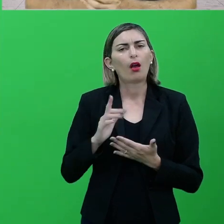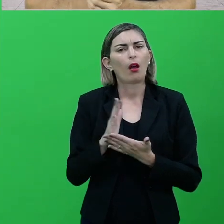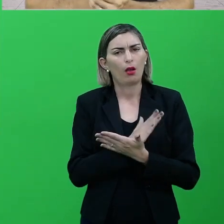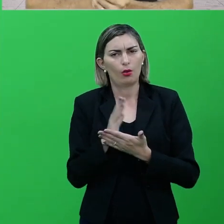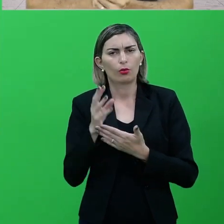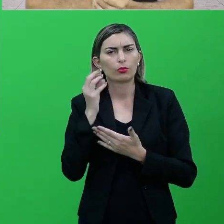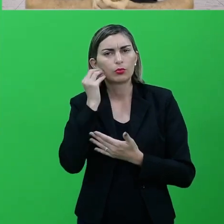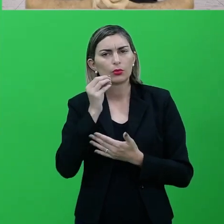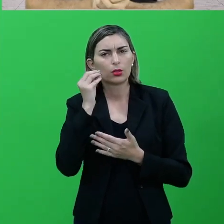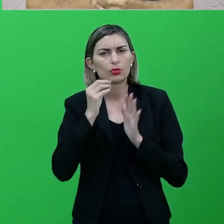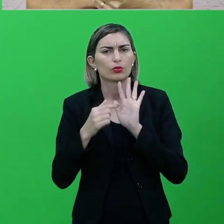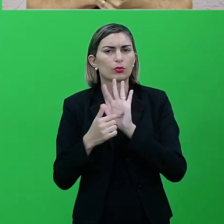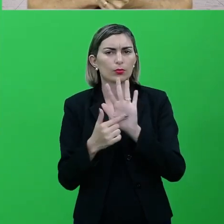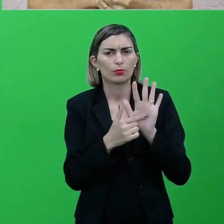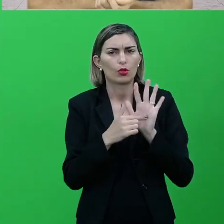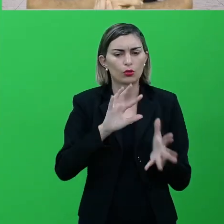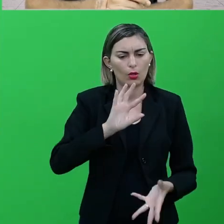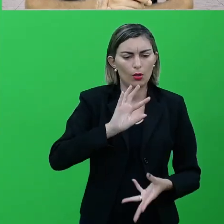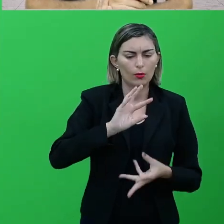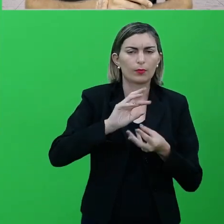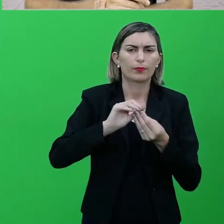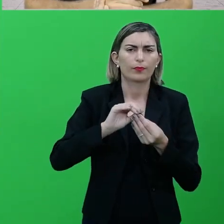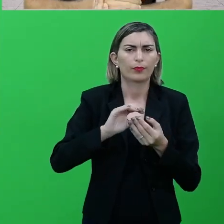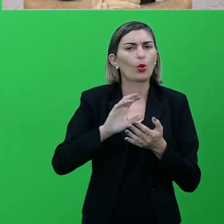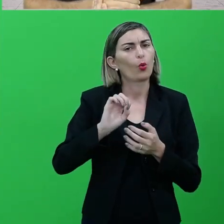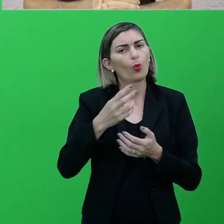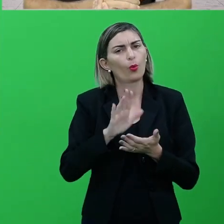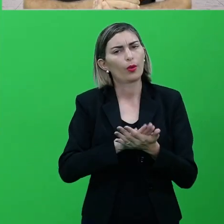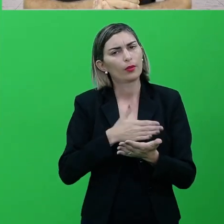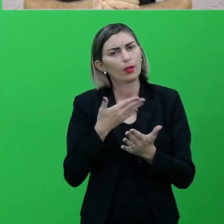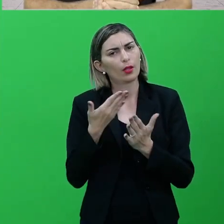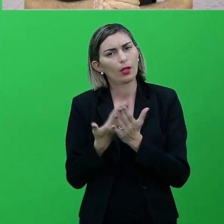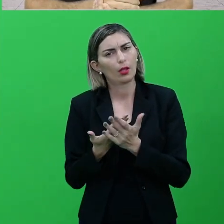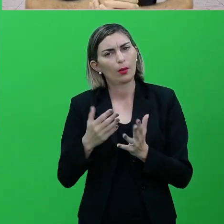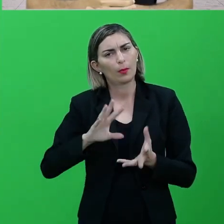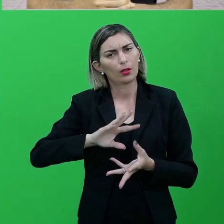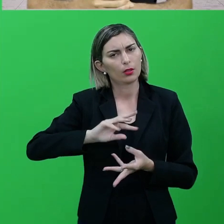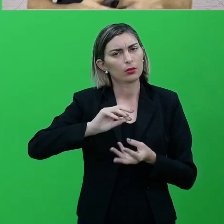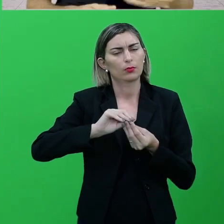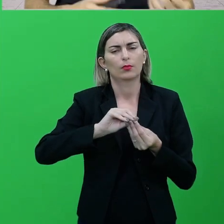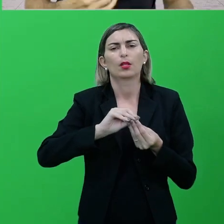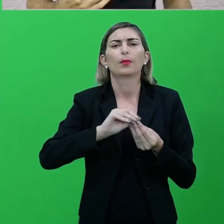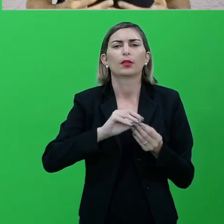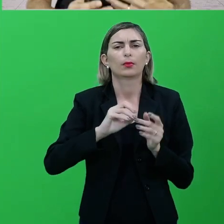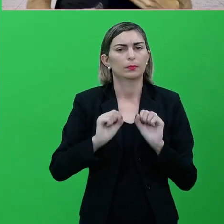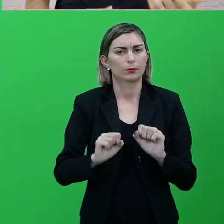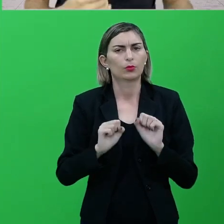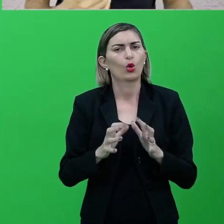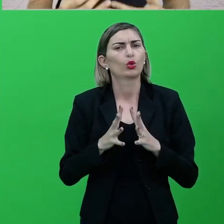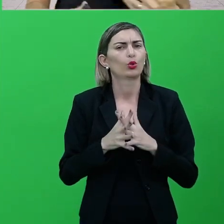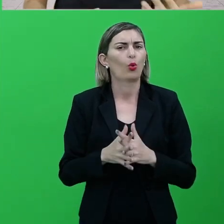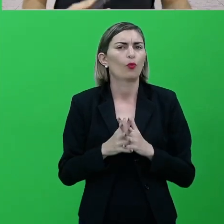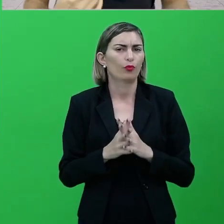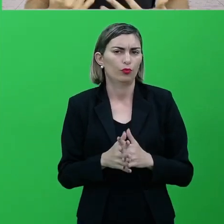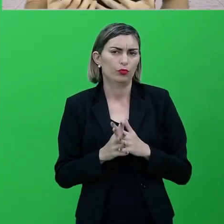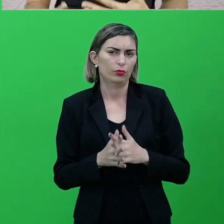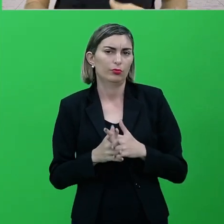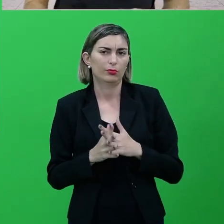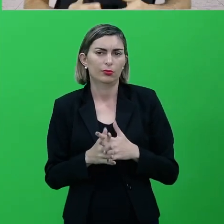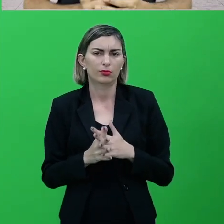testes mostram que a sua interpretação sobre implementação pode ser confusa, né, ou pode ser